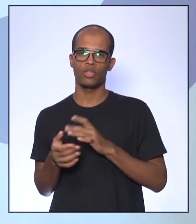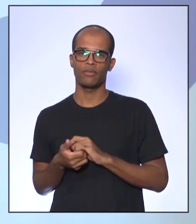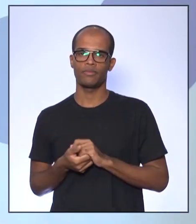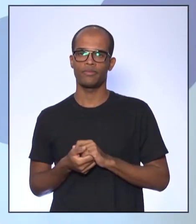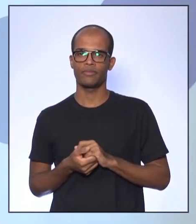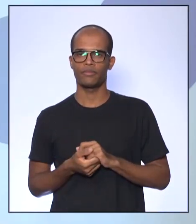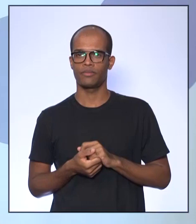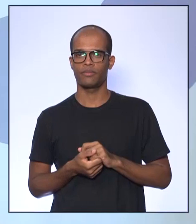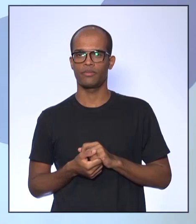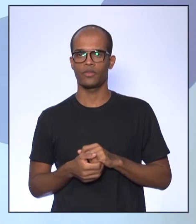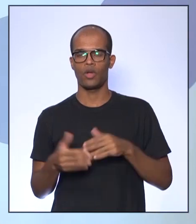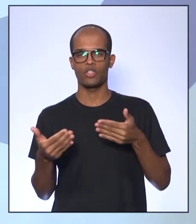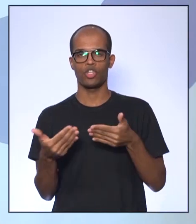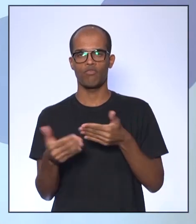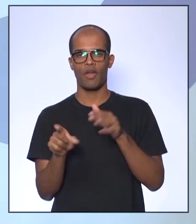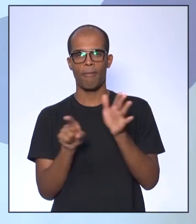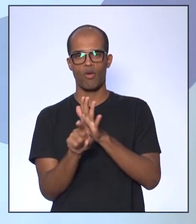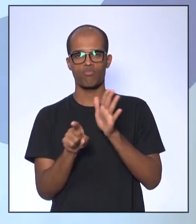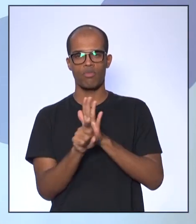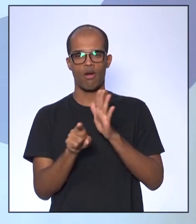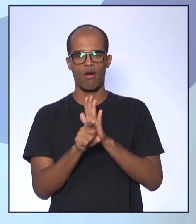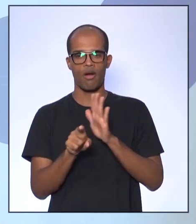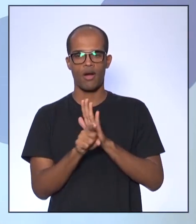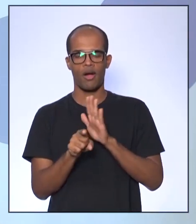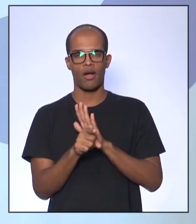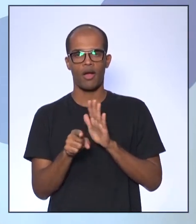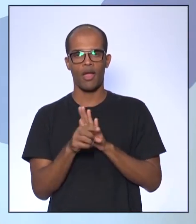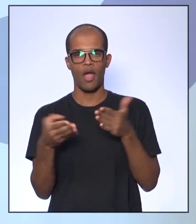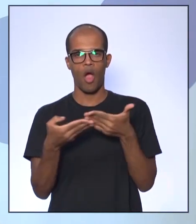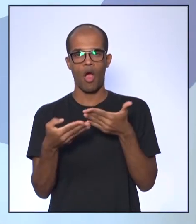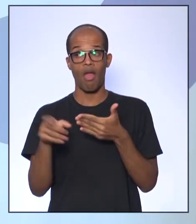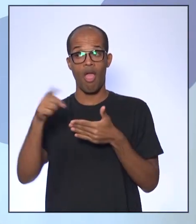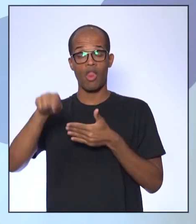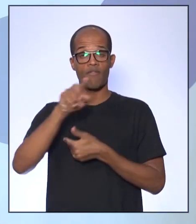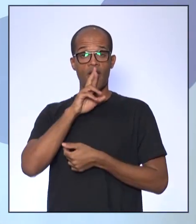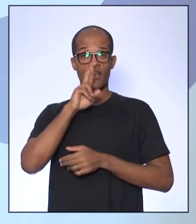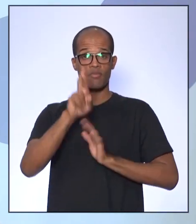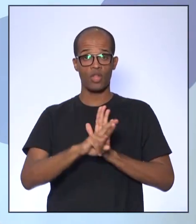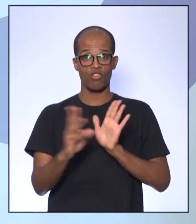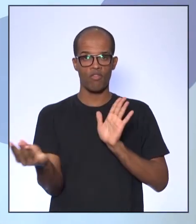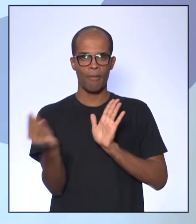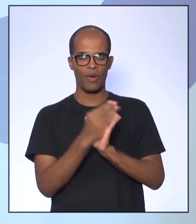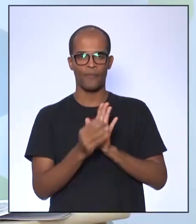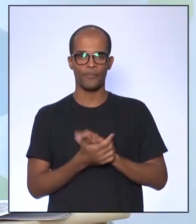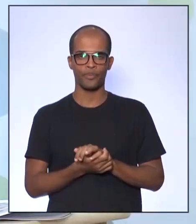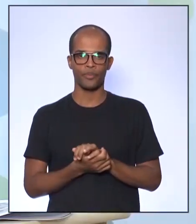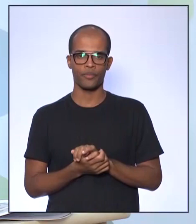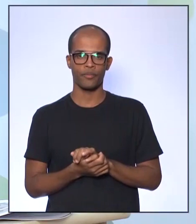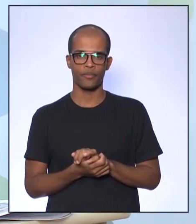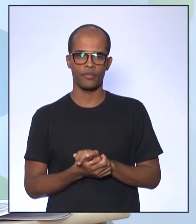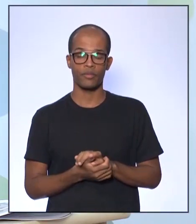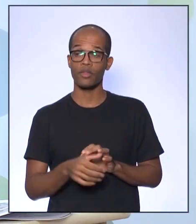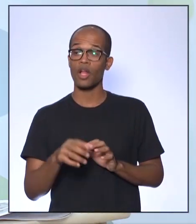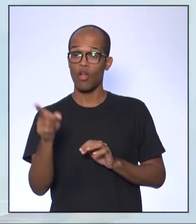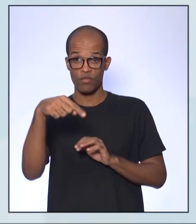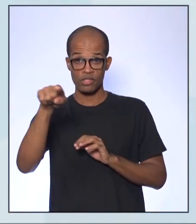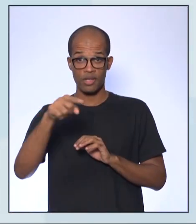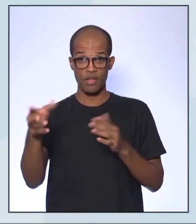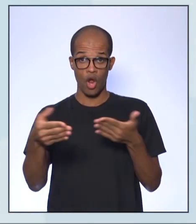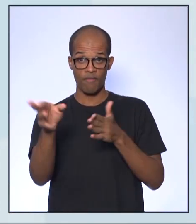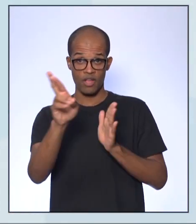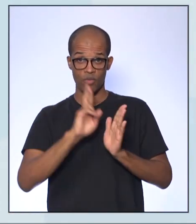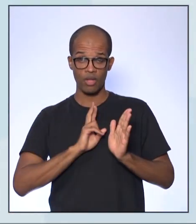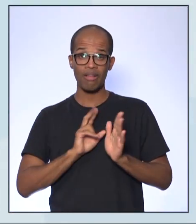aí a Beleza. gente Vamos lá, faz a então. pergunta, Muito obrigado, né? E né? aí eles respondem e a gente coloca na tela. Então vamos lá, então. Responda para nós.